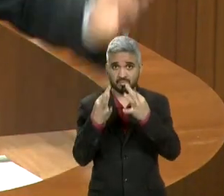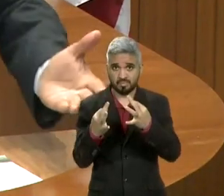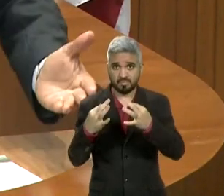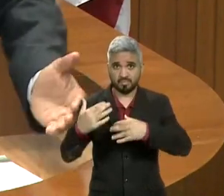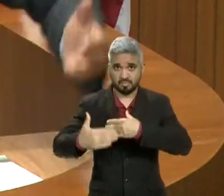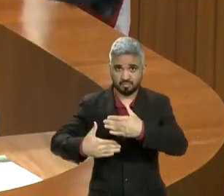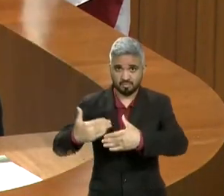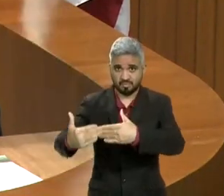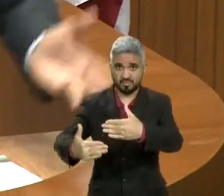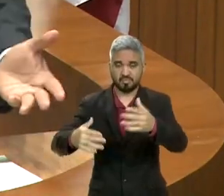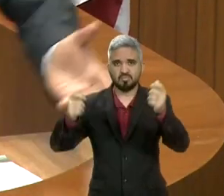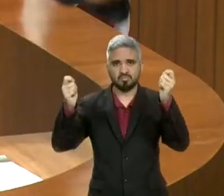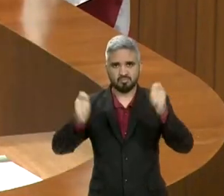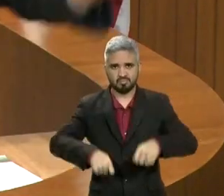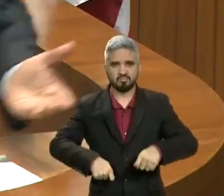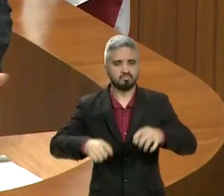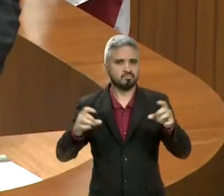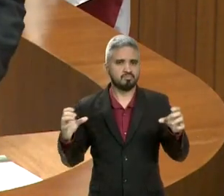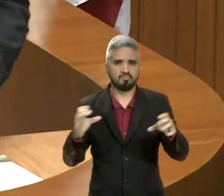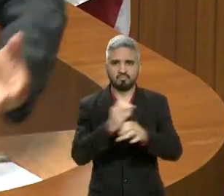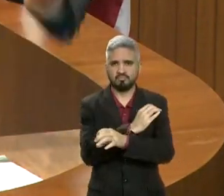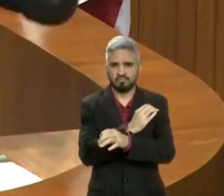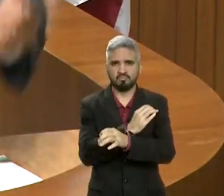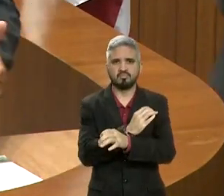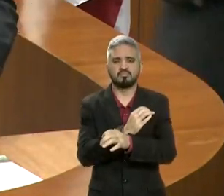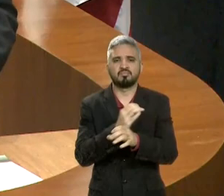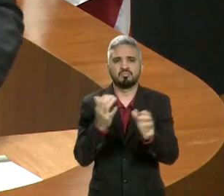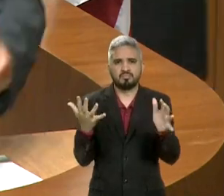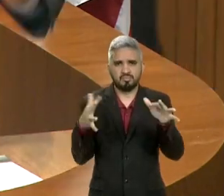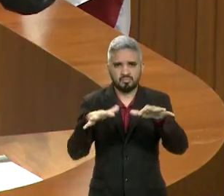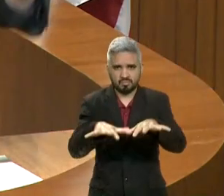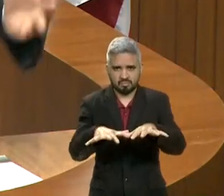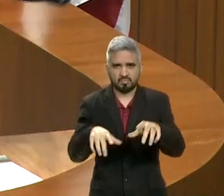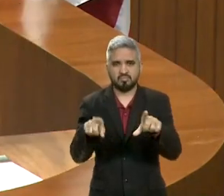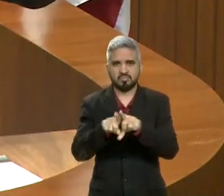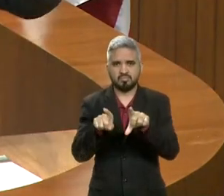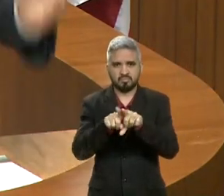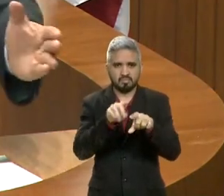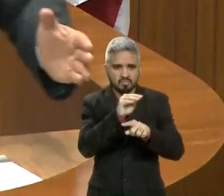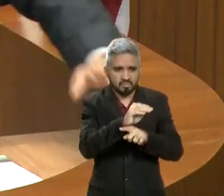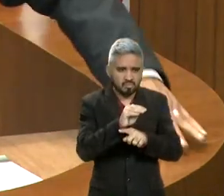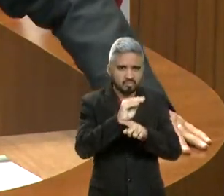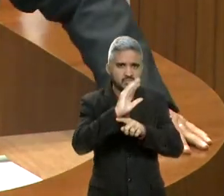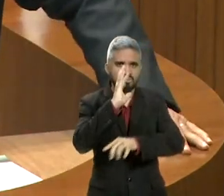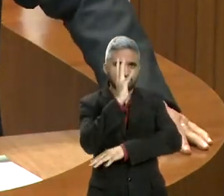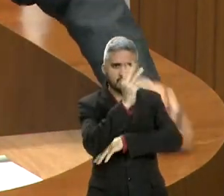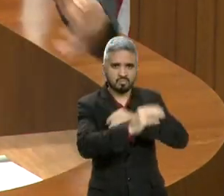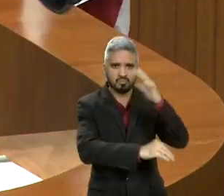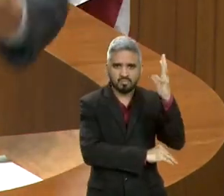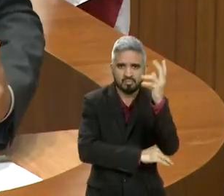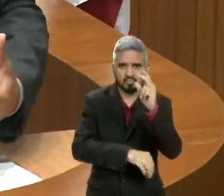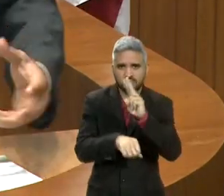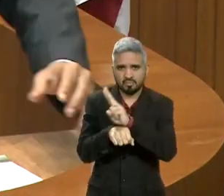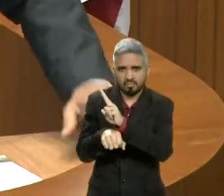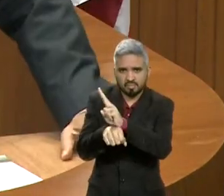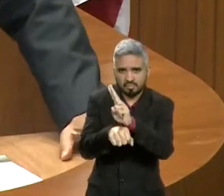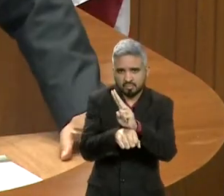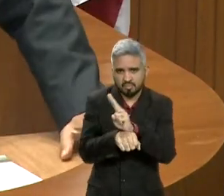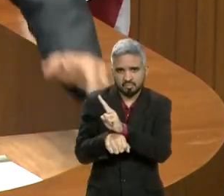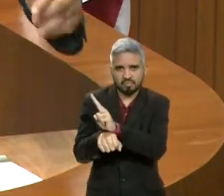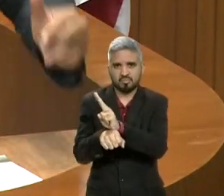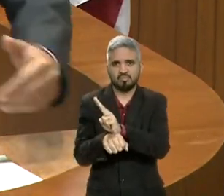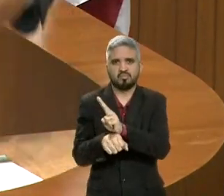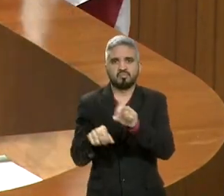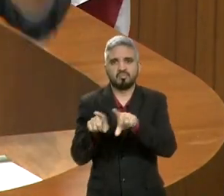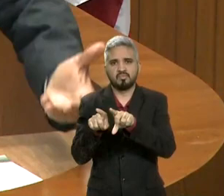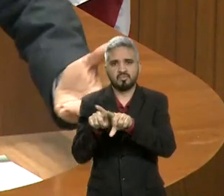seja pleno completo inclusivo olhando também para a proteção do serrado o cuidado com os